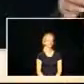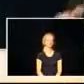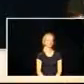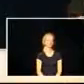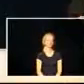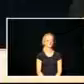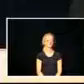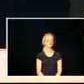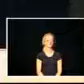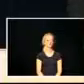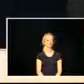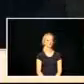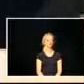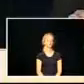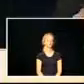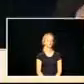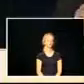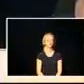Então,